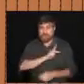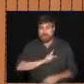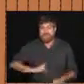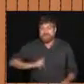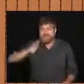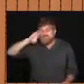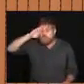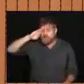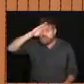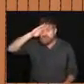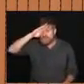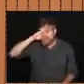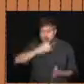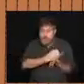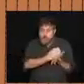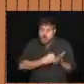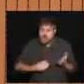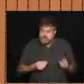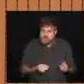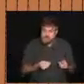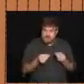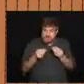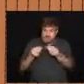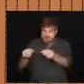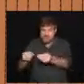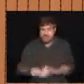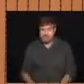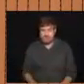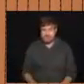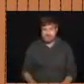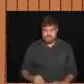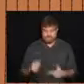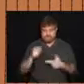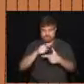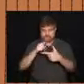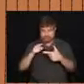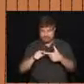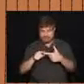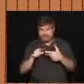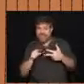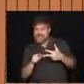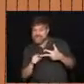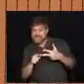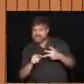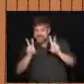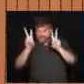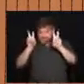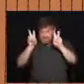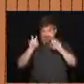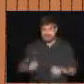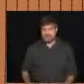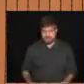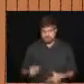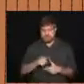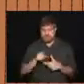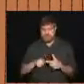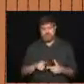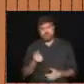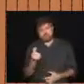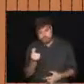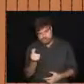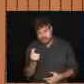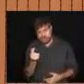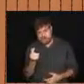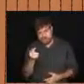Bolsonaro um ofício com apenas 2 pontos, na verdade 3 pontos. 2 deles falando da questão